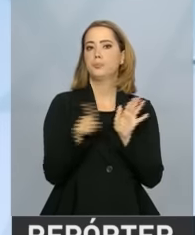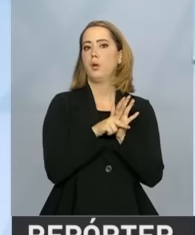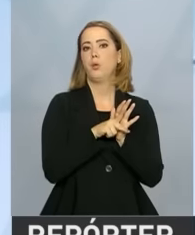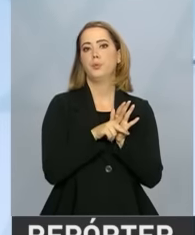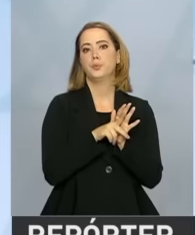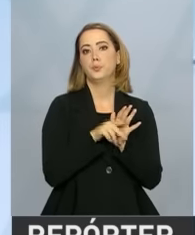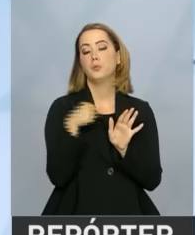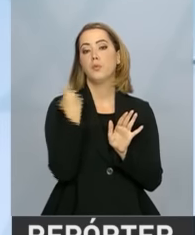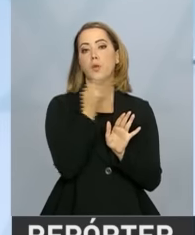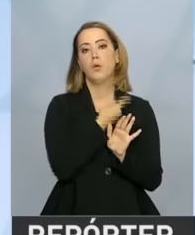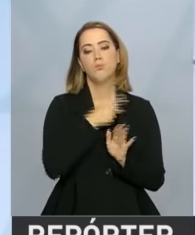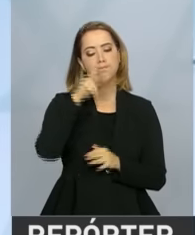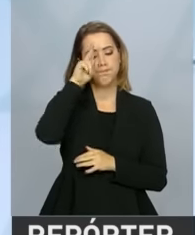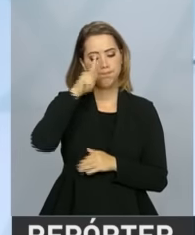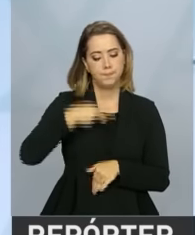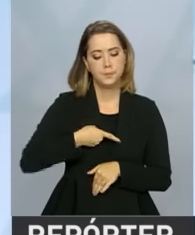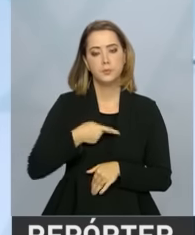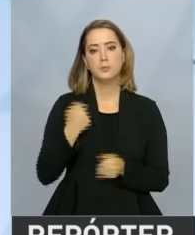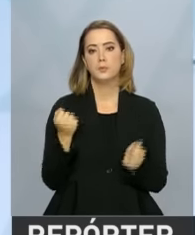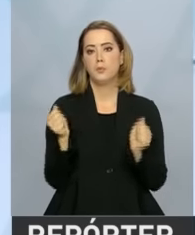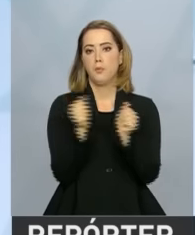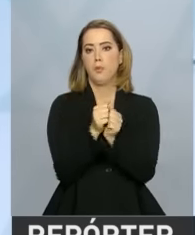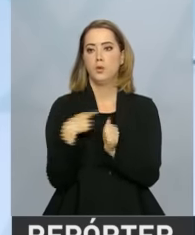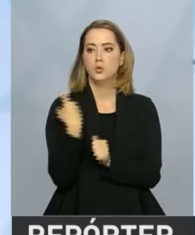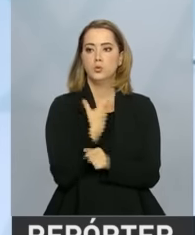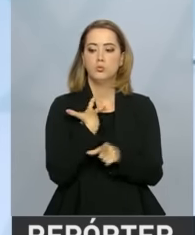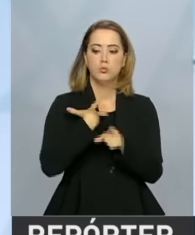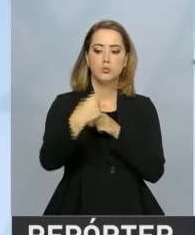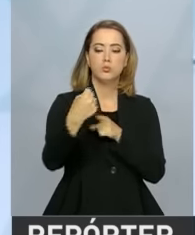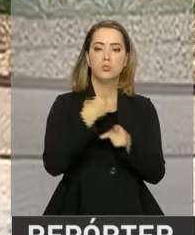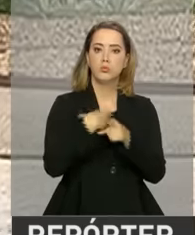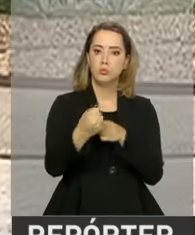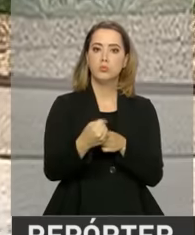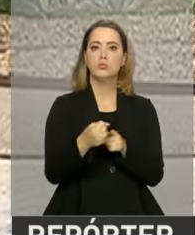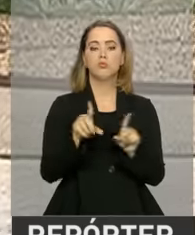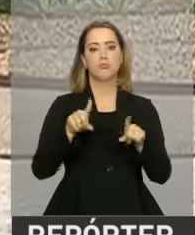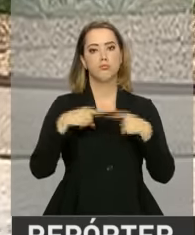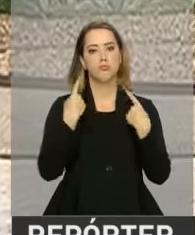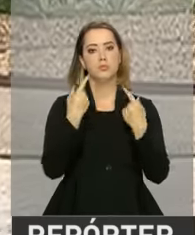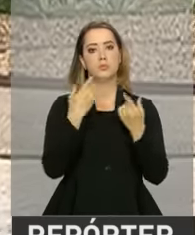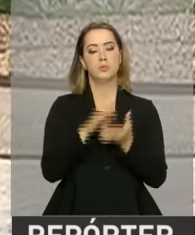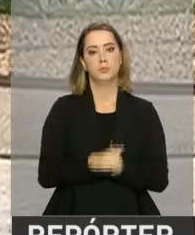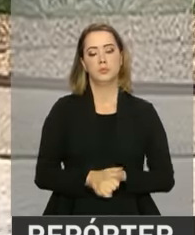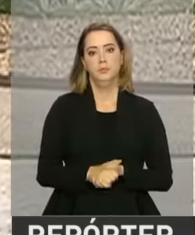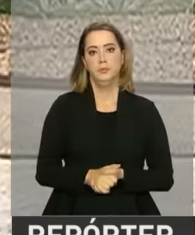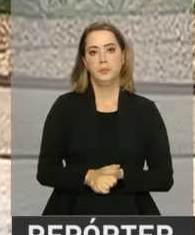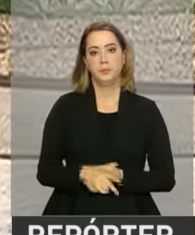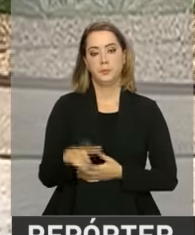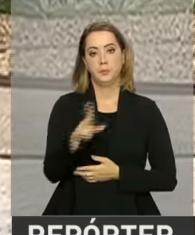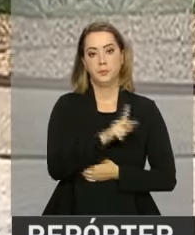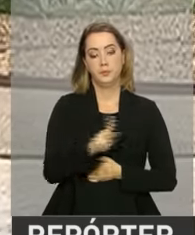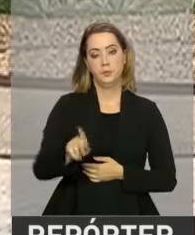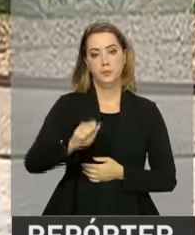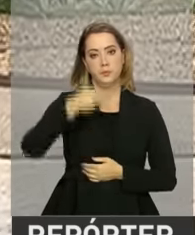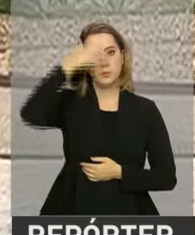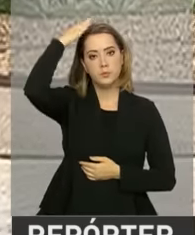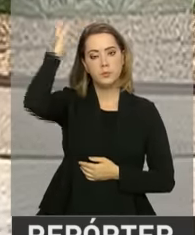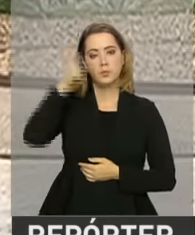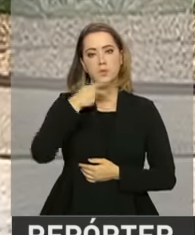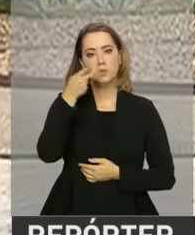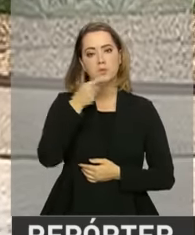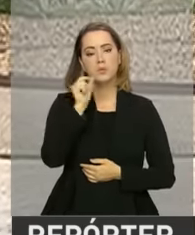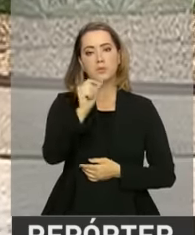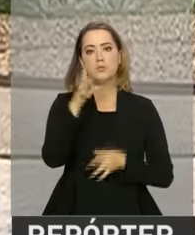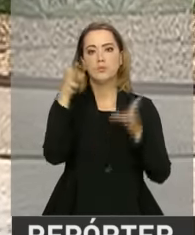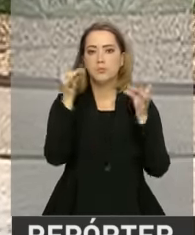A confiança de que juntos superaremos os nossos desafios. O presidente da República ressaltou que as medidas do governo